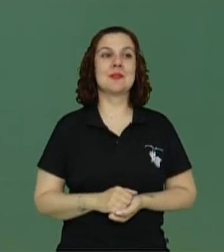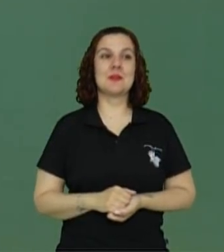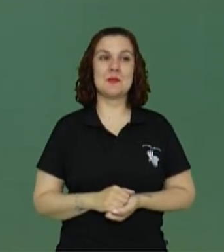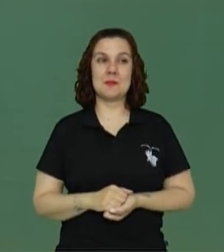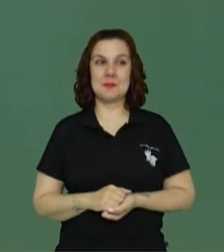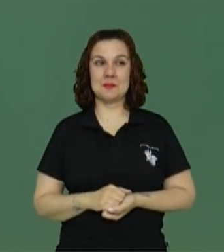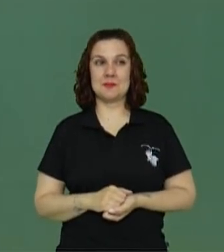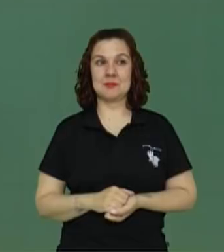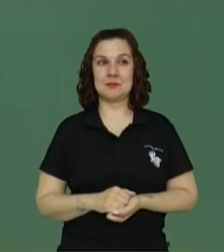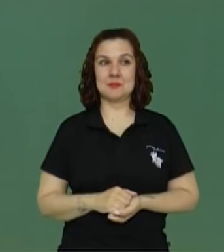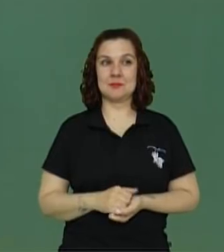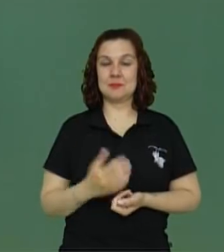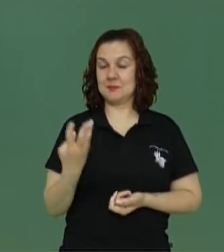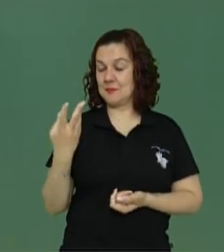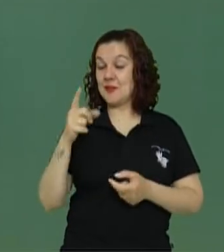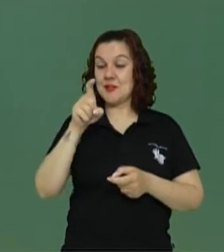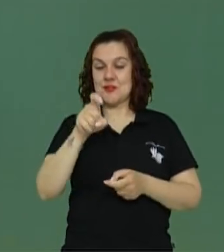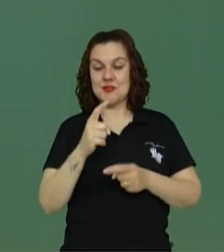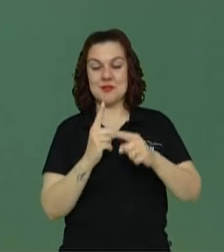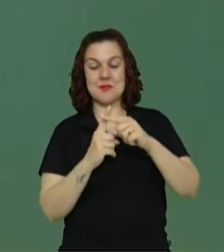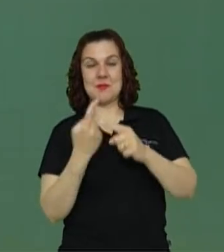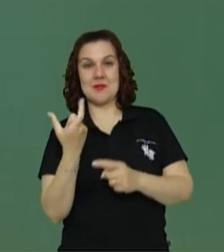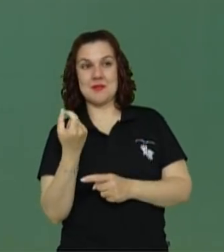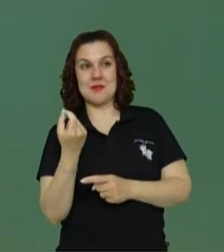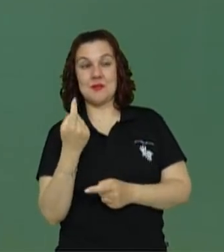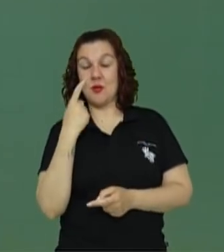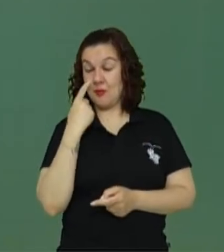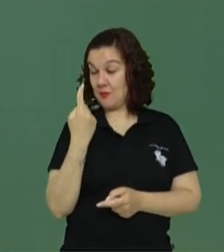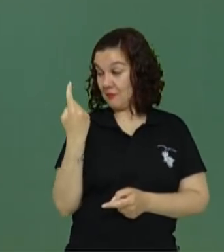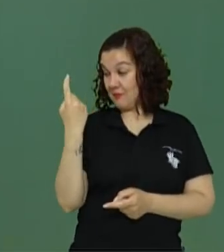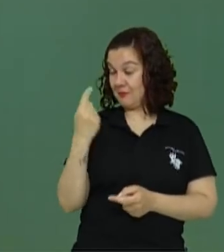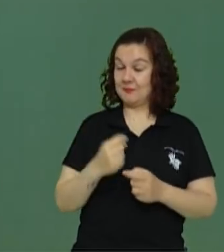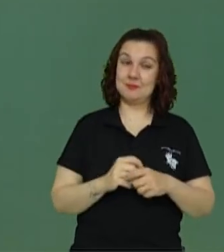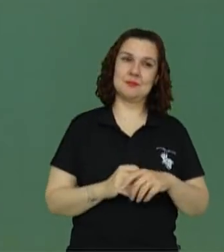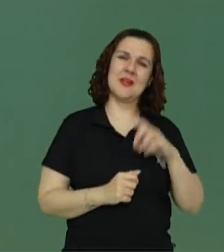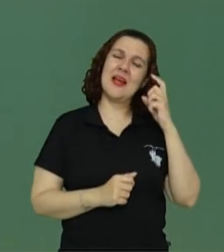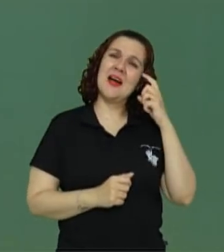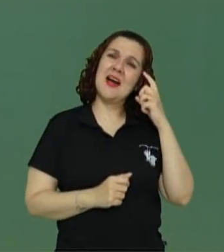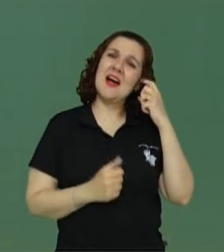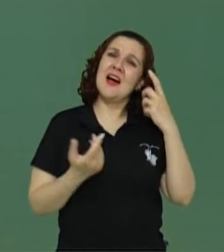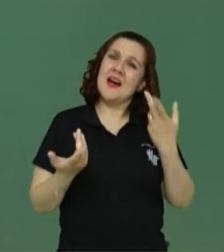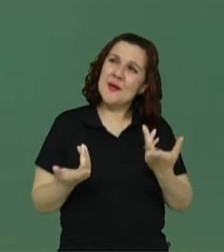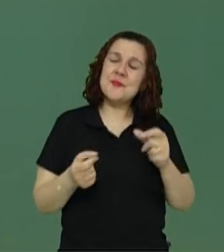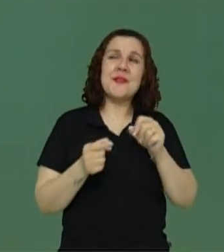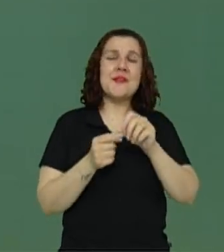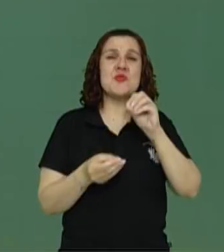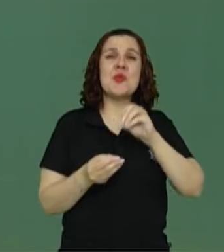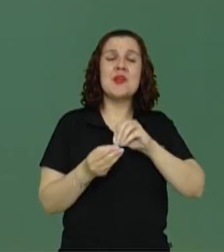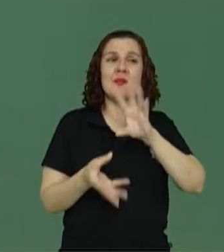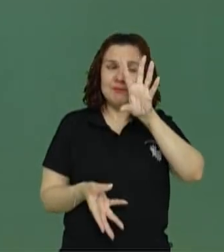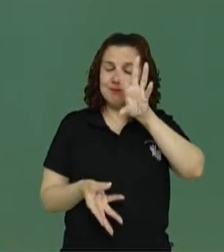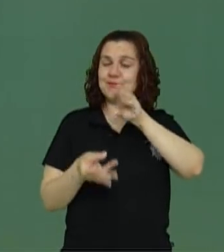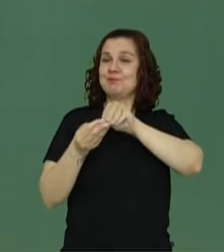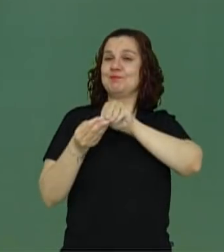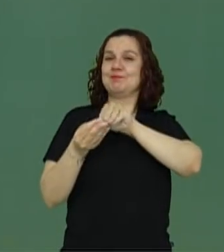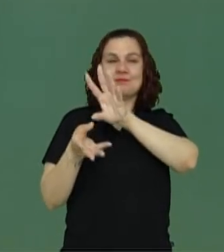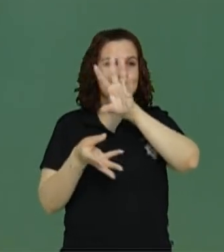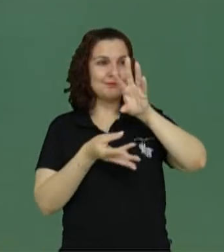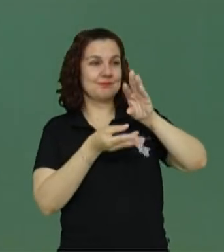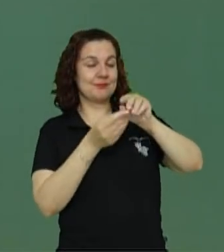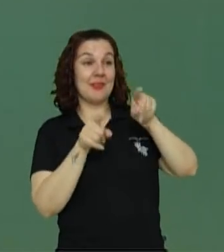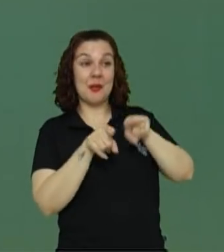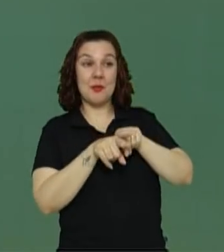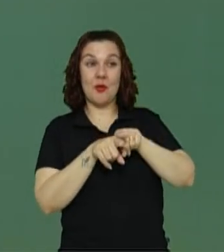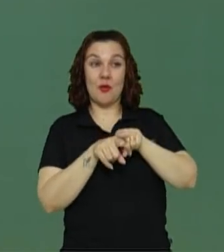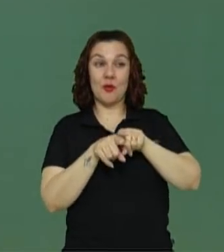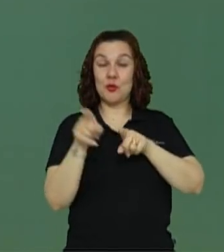x mais 20. Olha só. Aí você pode simplificar isso aqui, ó. Tudo isso